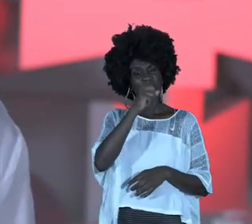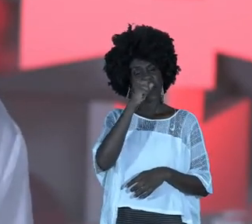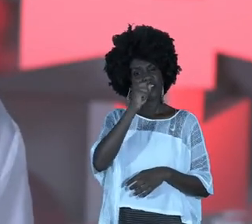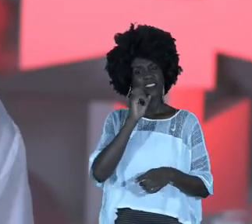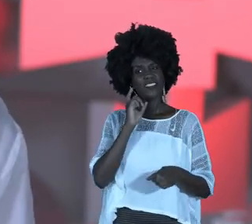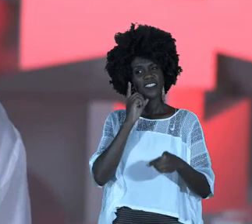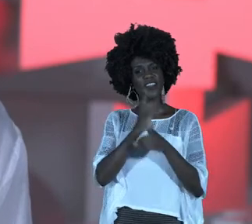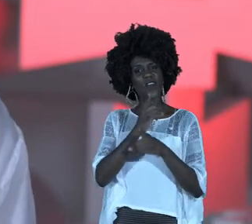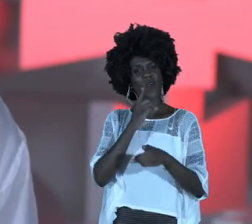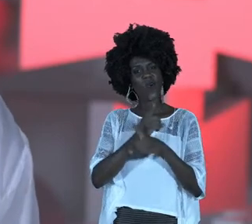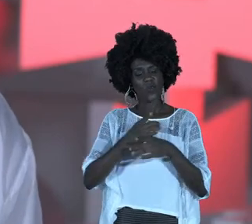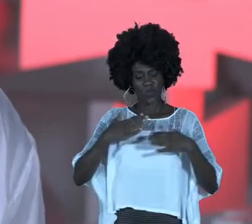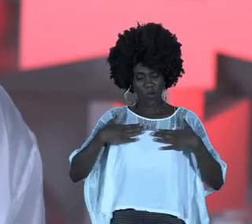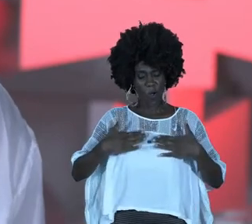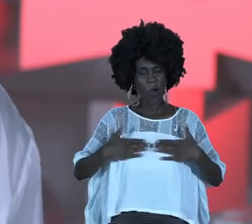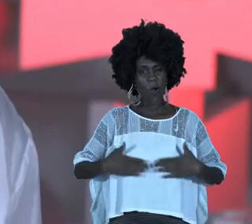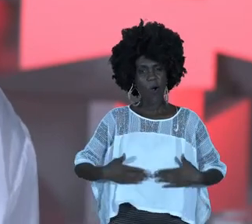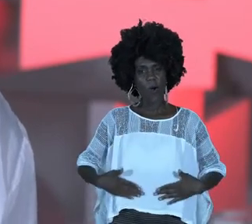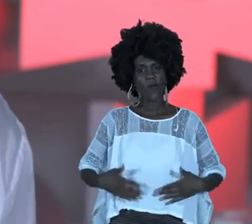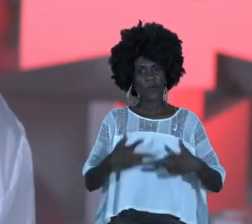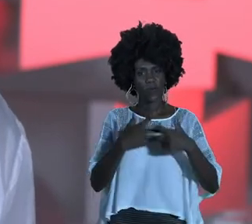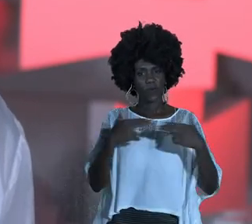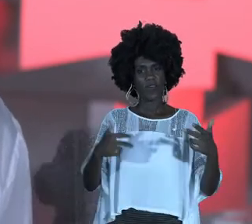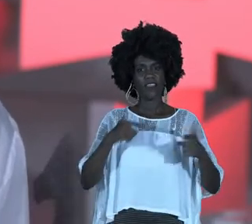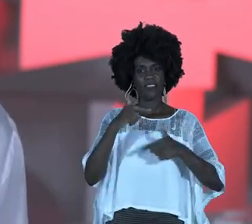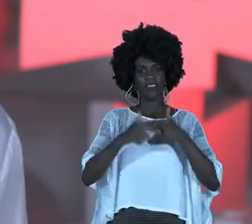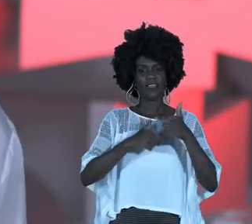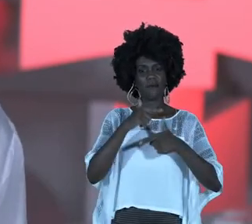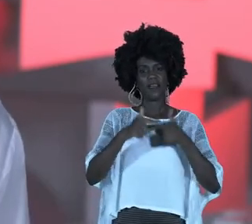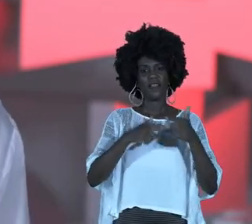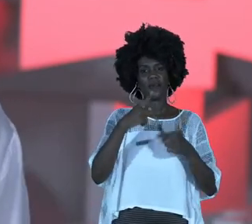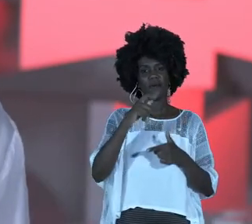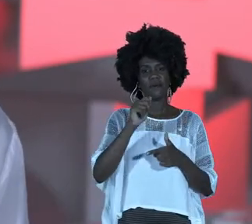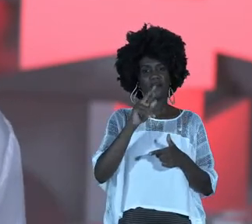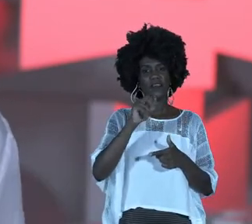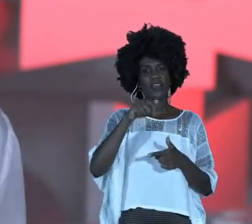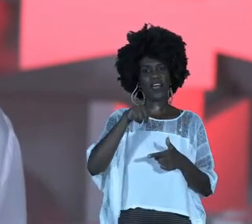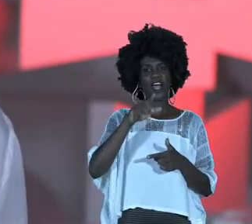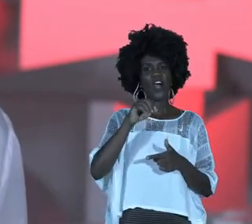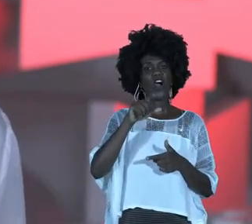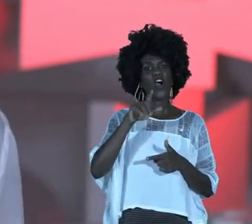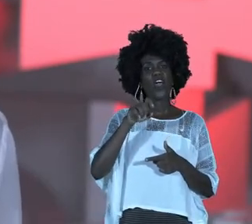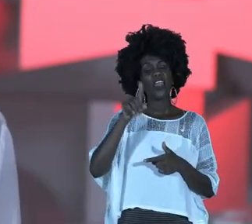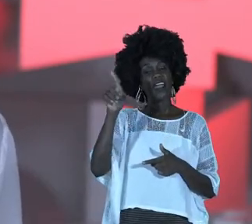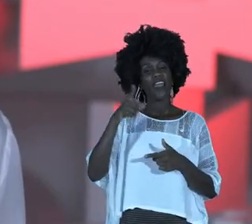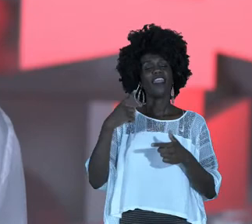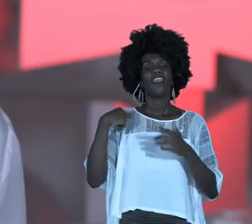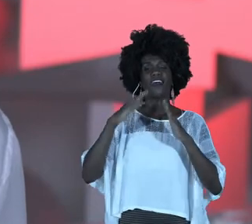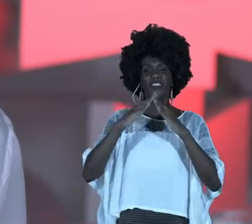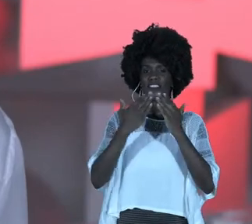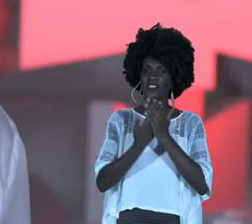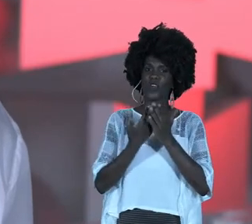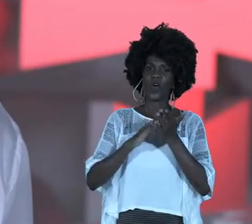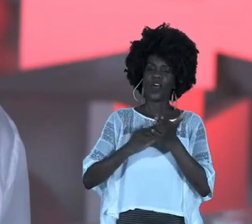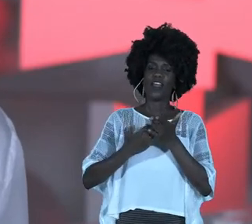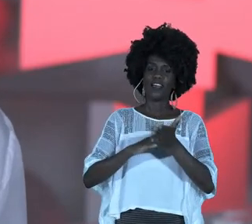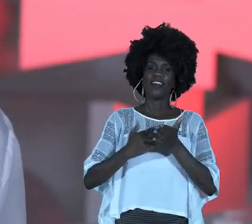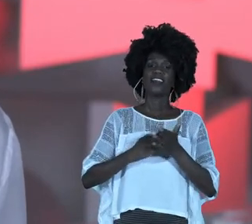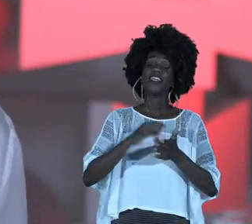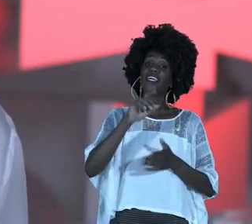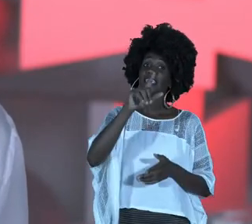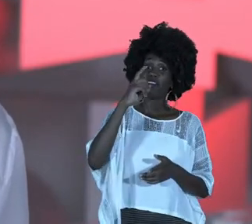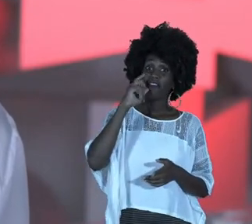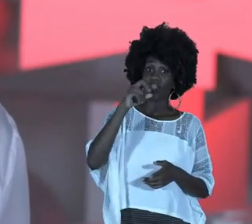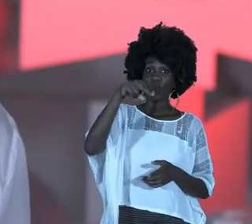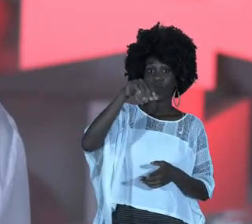esse encontro corpo-objeto no trabalho parangolés, o povo da Mangueira, né? E aqui a gente vê Nildo da